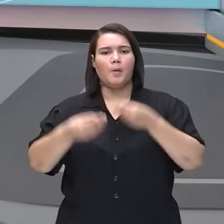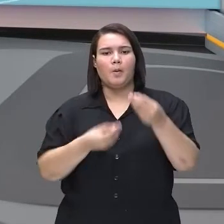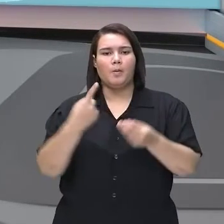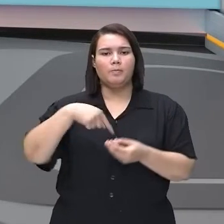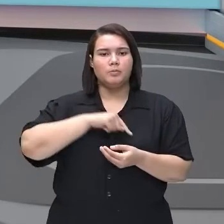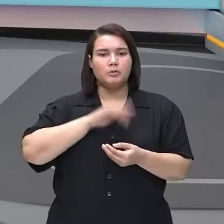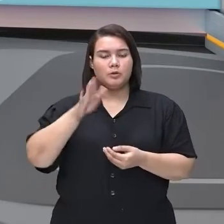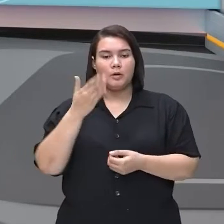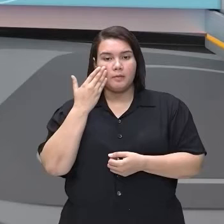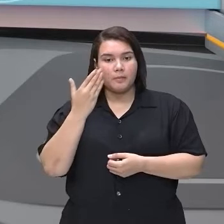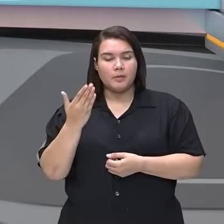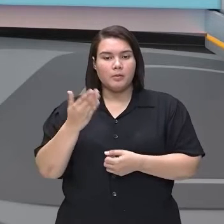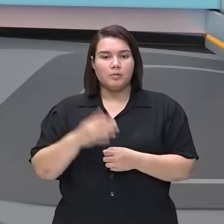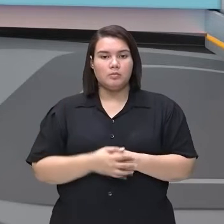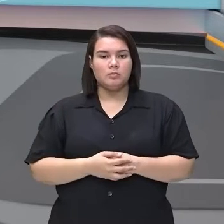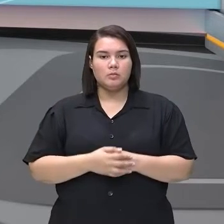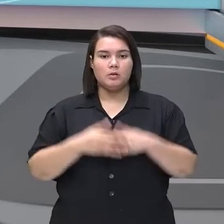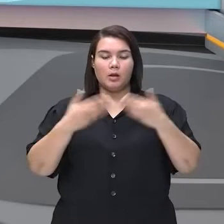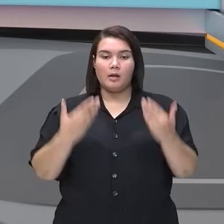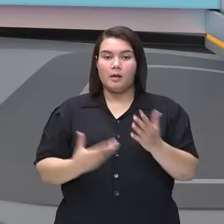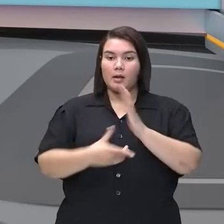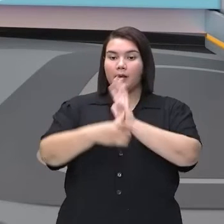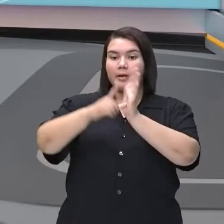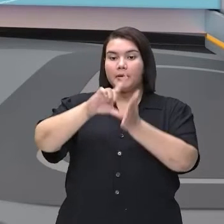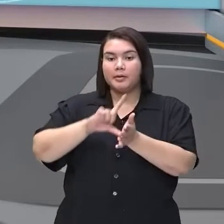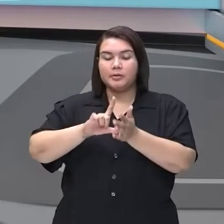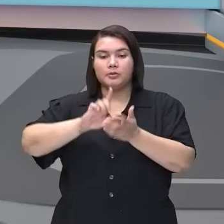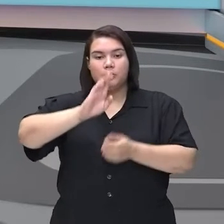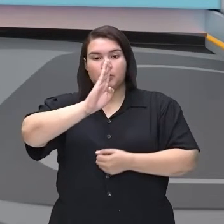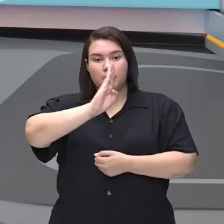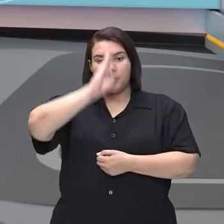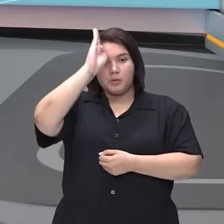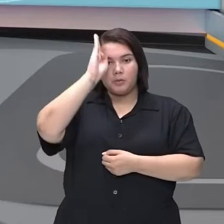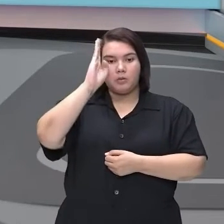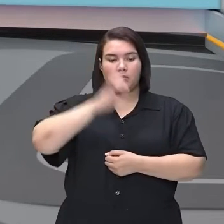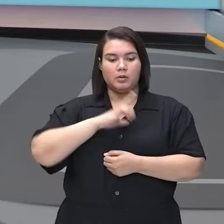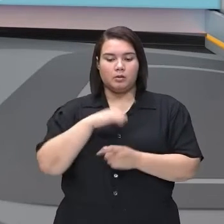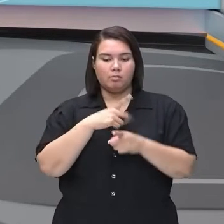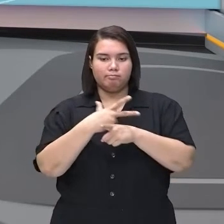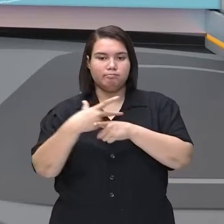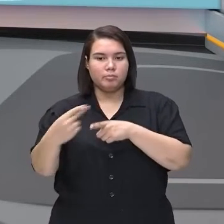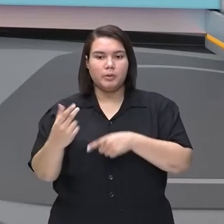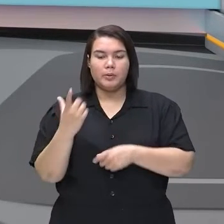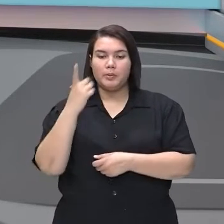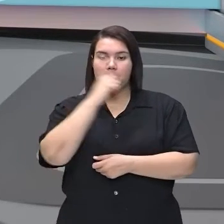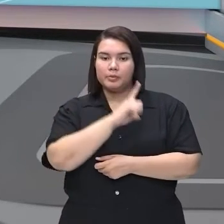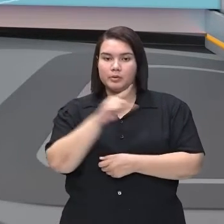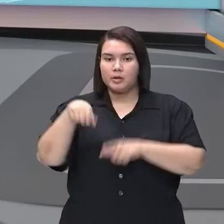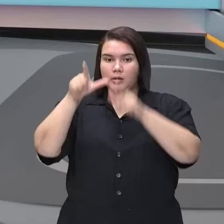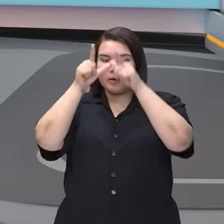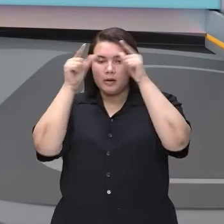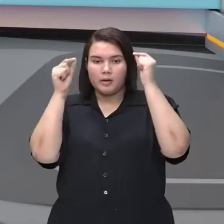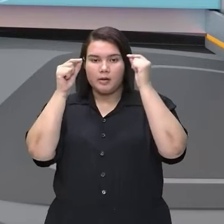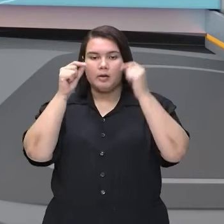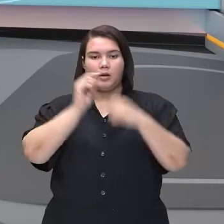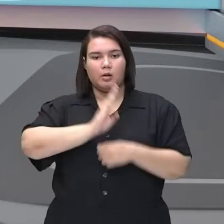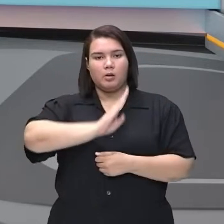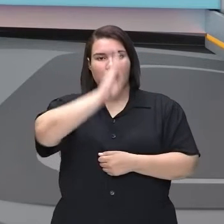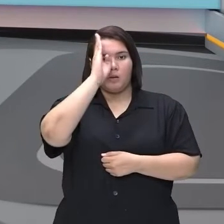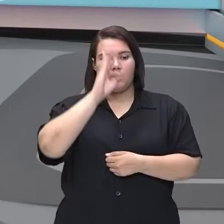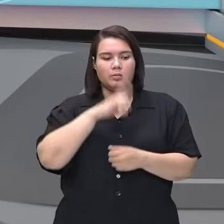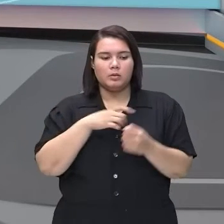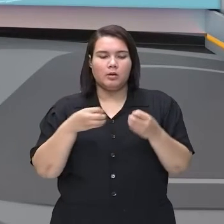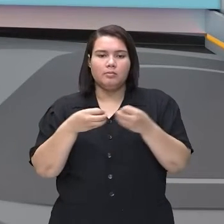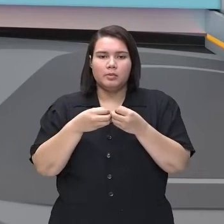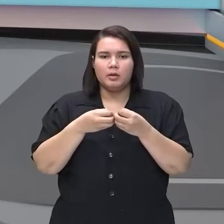viu, mesmo antes de Roma dominar e conquistar a Grécia, Roma estava ali muito próximo